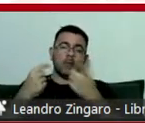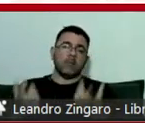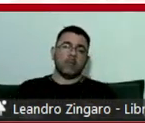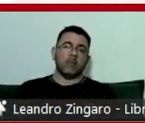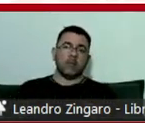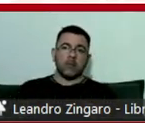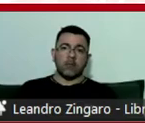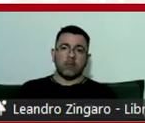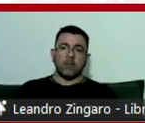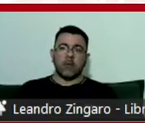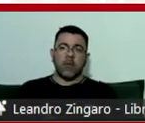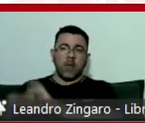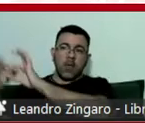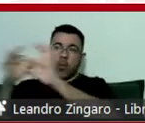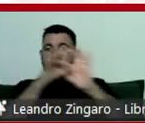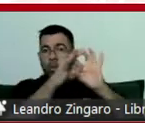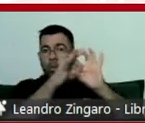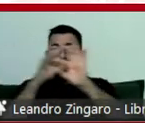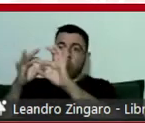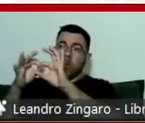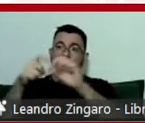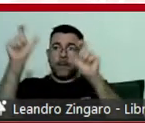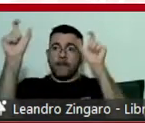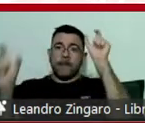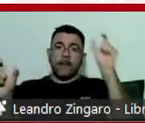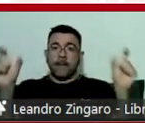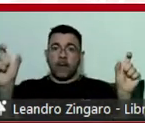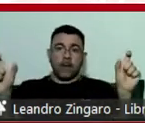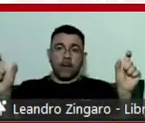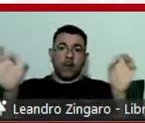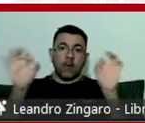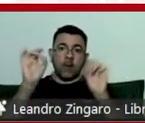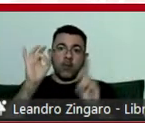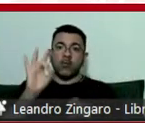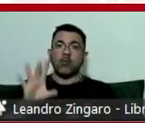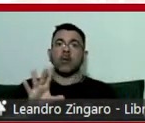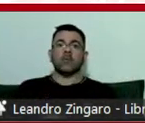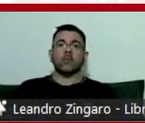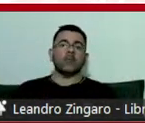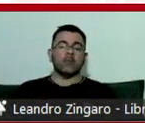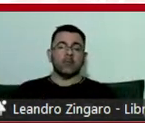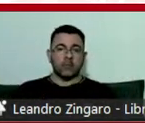ligando eh recipientes com recipientes para ajudar né